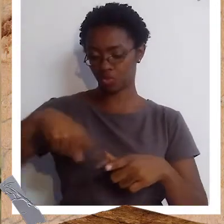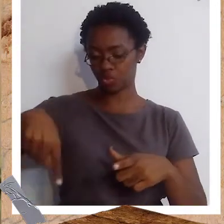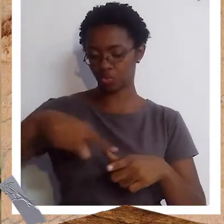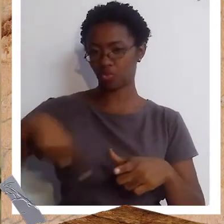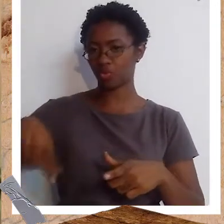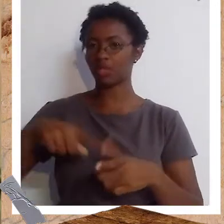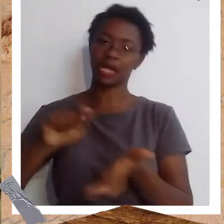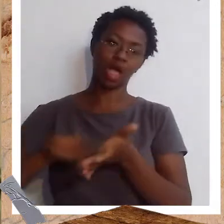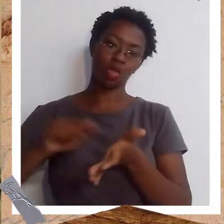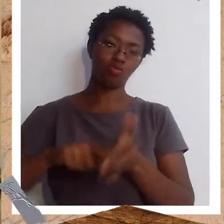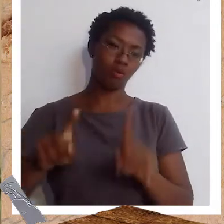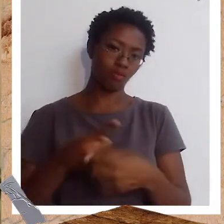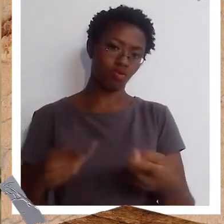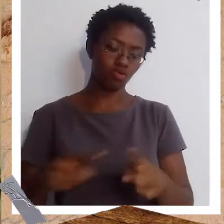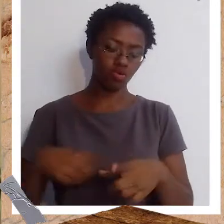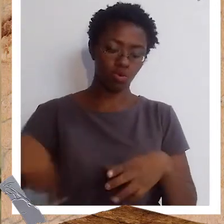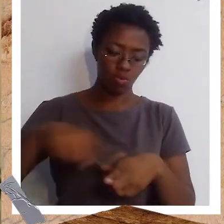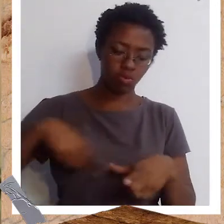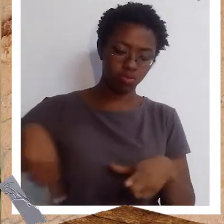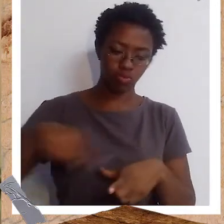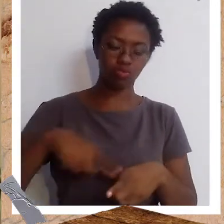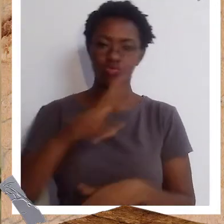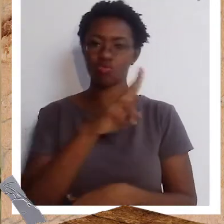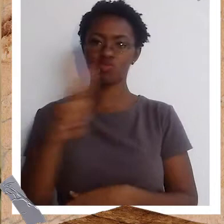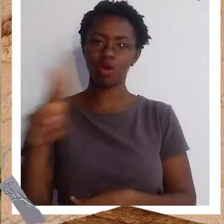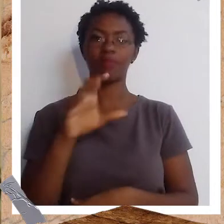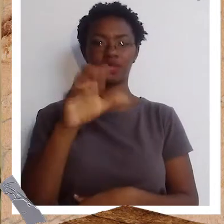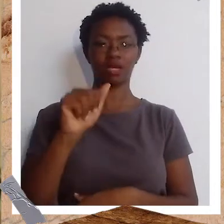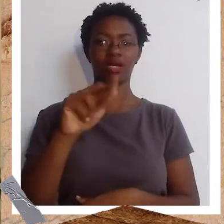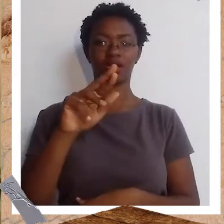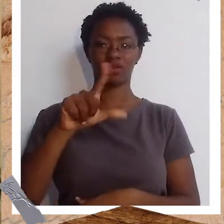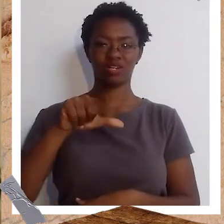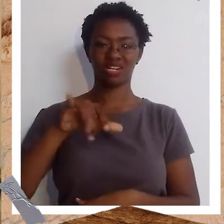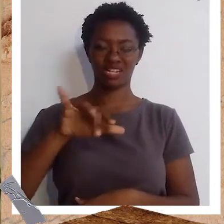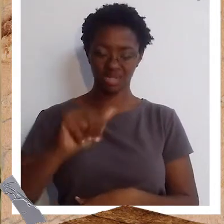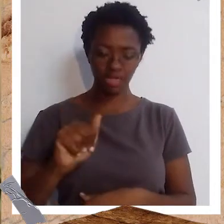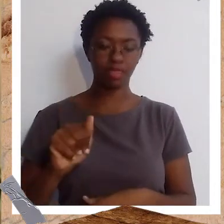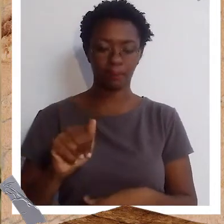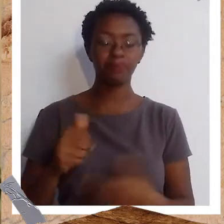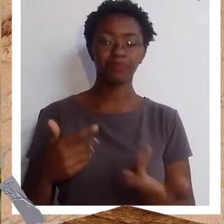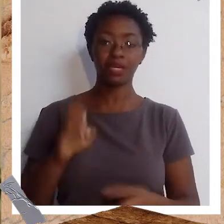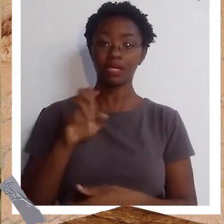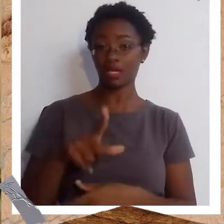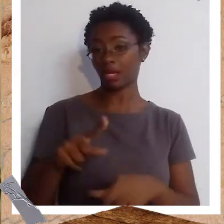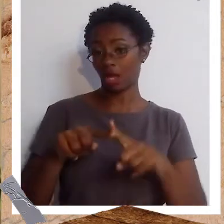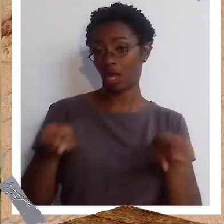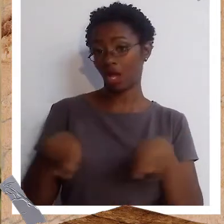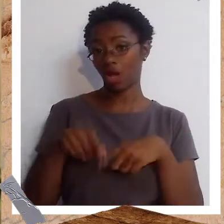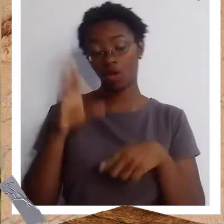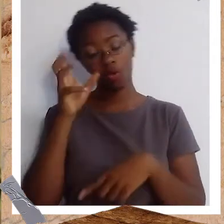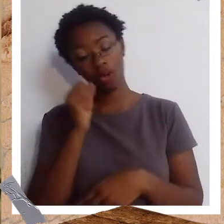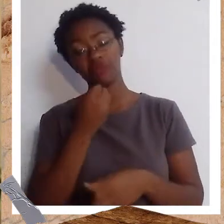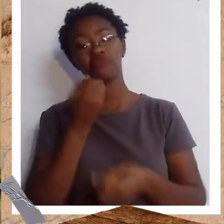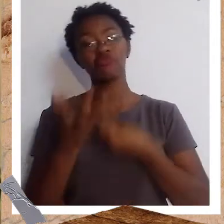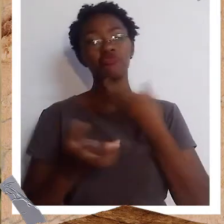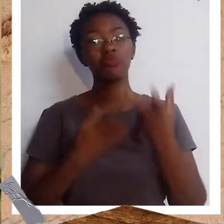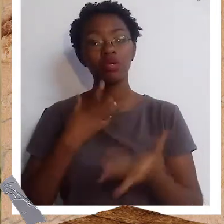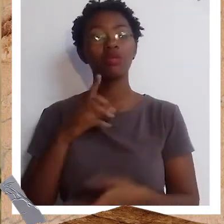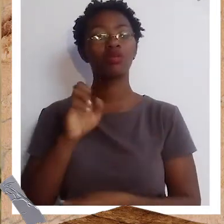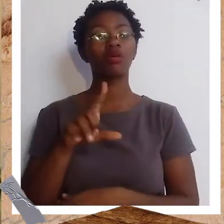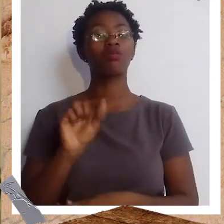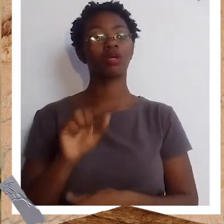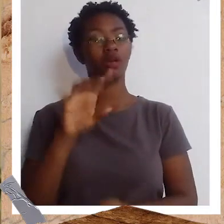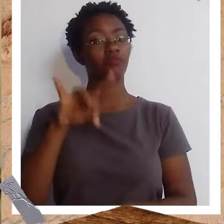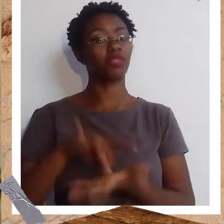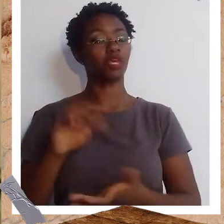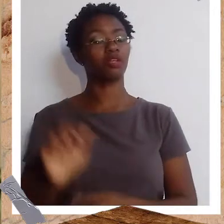enfim, autora, né, de um disco que recebe o mesmo nome, Quarto de Despejo, do livro. Vedete da Favela é